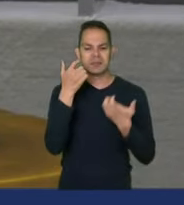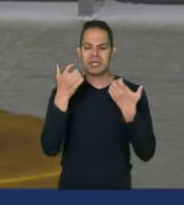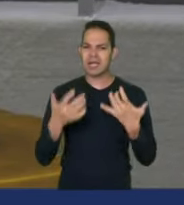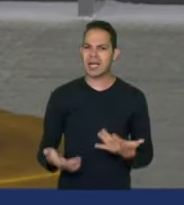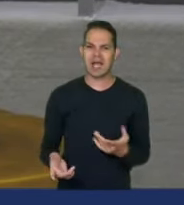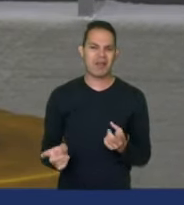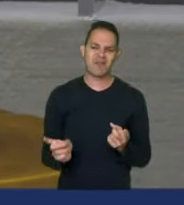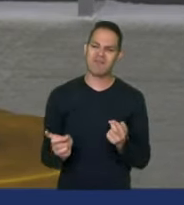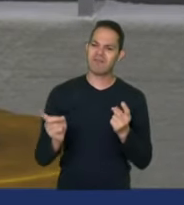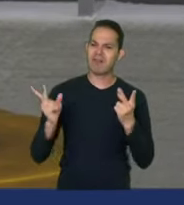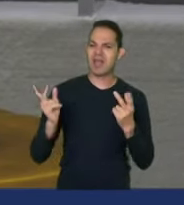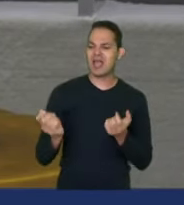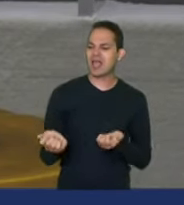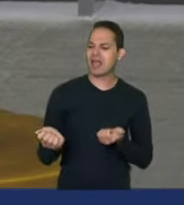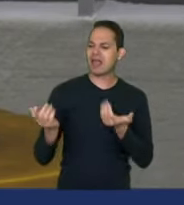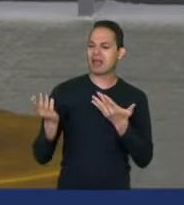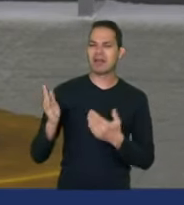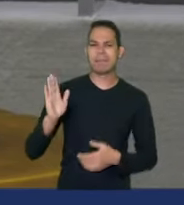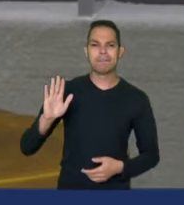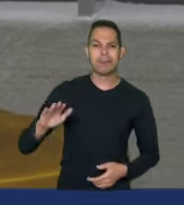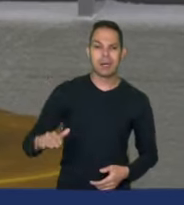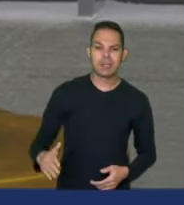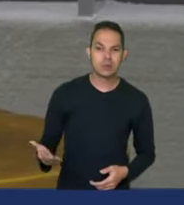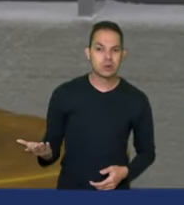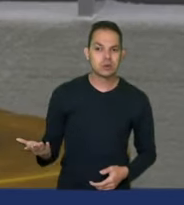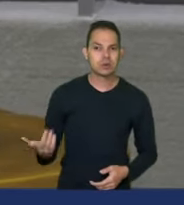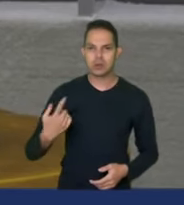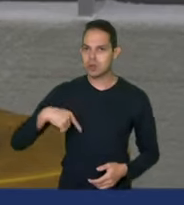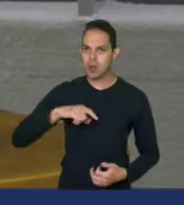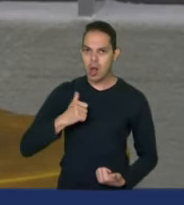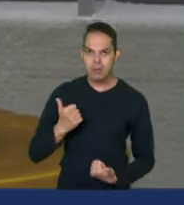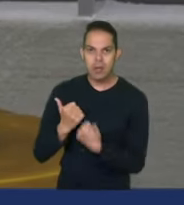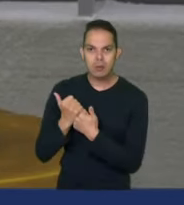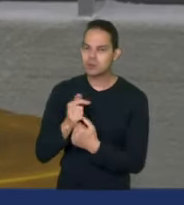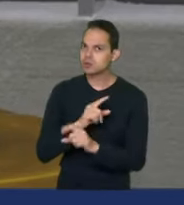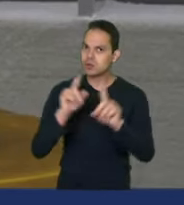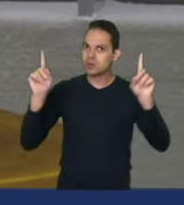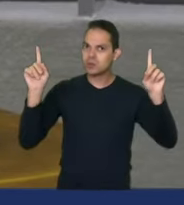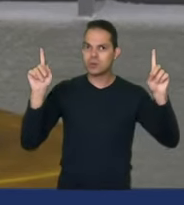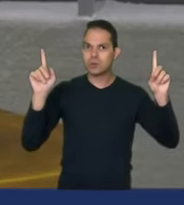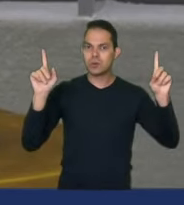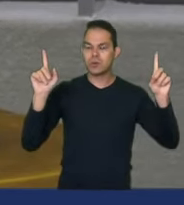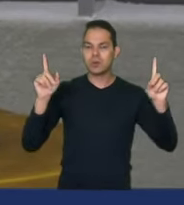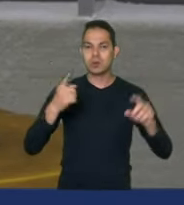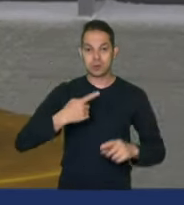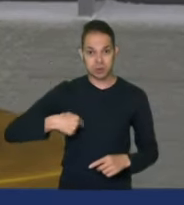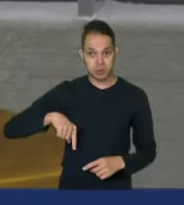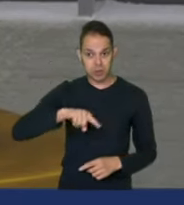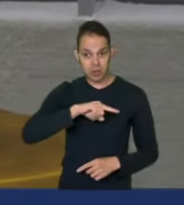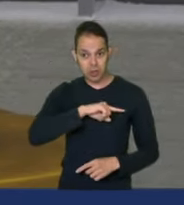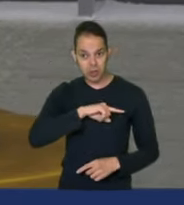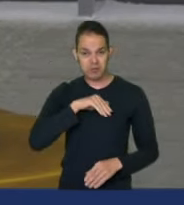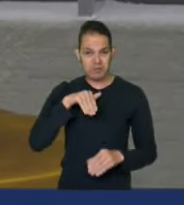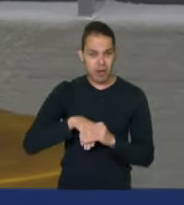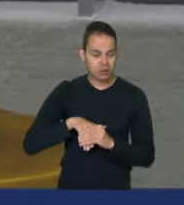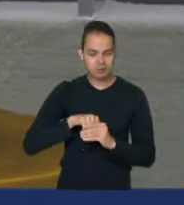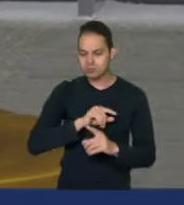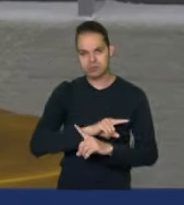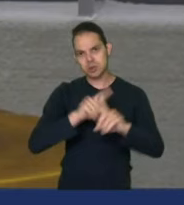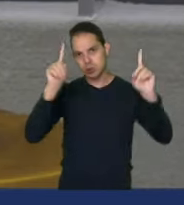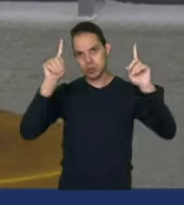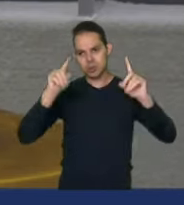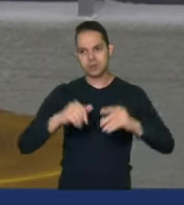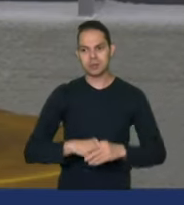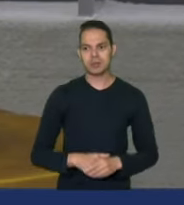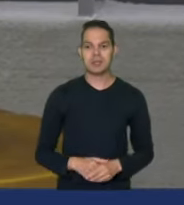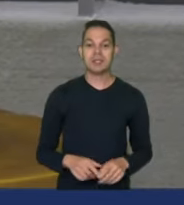da Petrobras a preço de banana. Mas não com o nosso apoio, presidente. Não com o nosso, com o nosso voto. E para finalizar, a